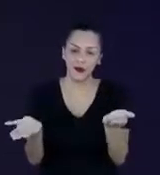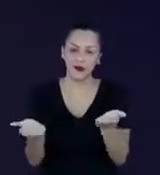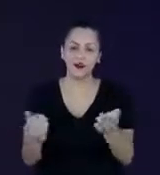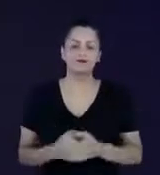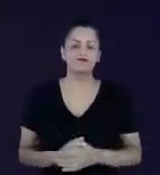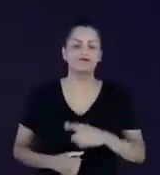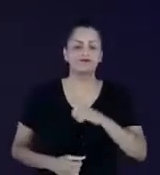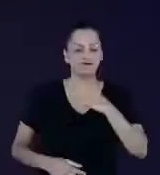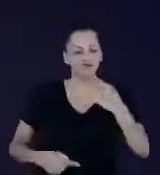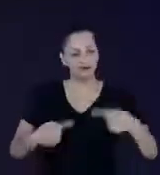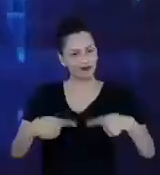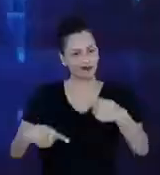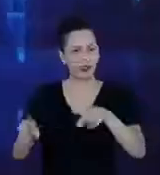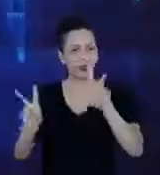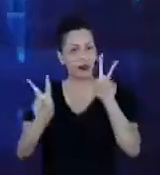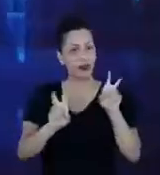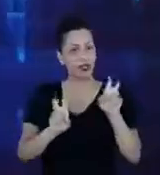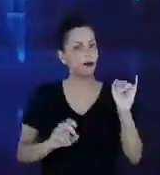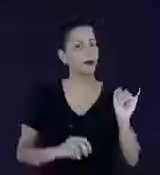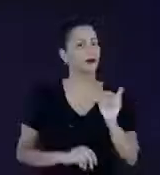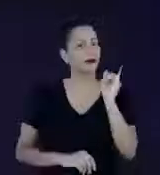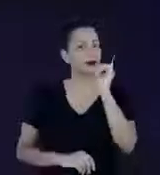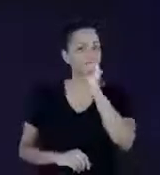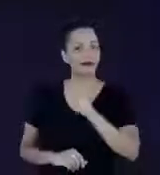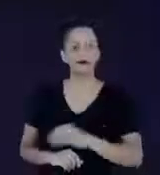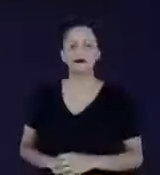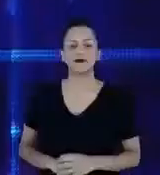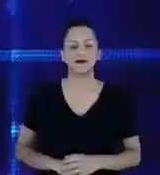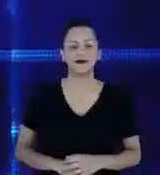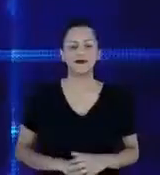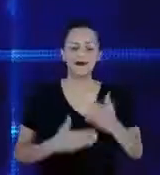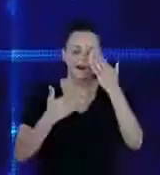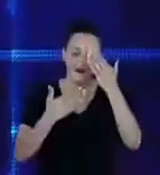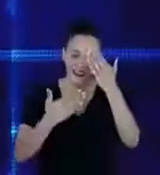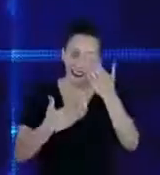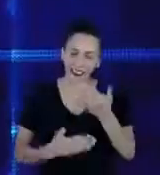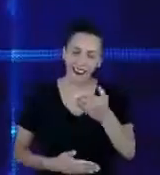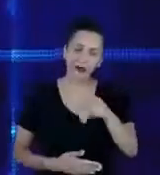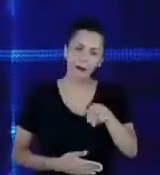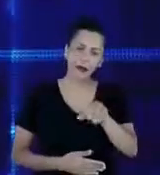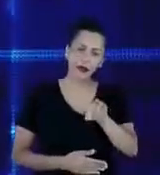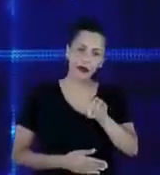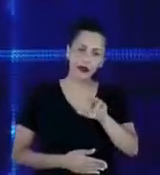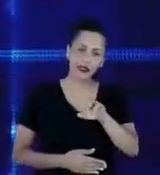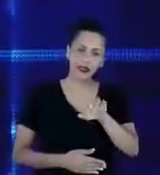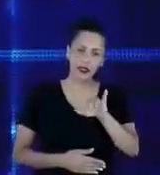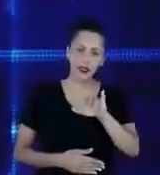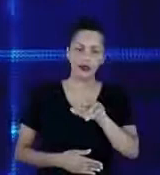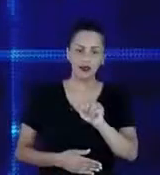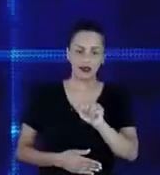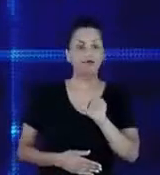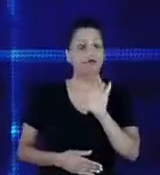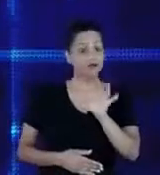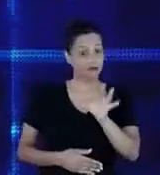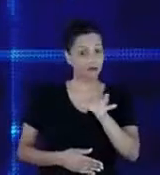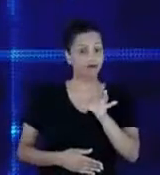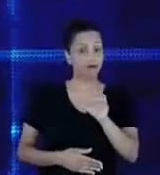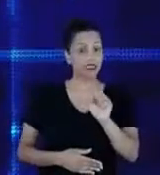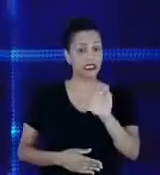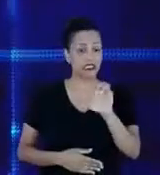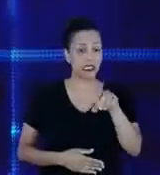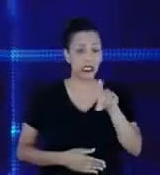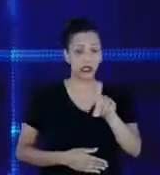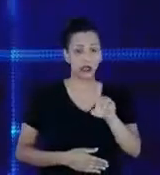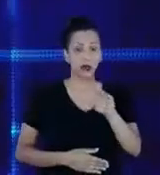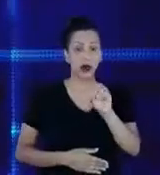tema que, para nós, é muito importante. Obrigada, Madureira. De fato, o Sandbox é uma ferramenta incrível